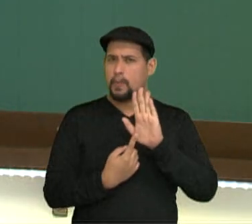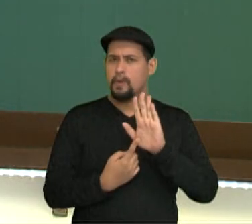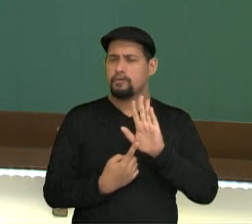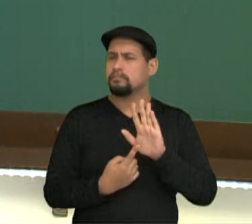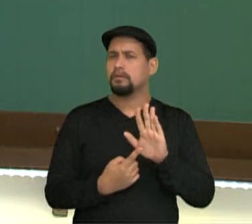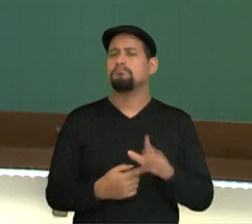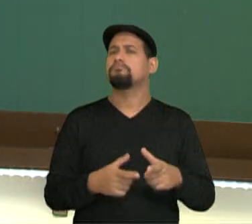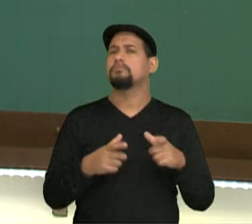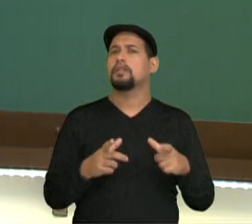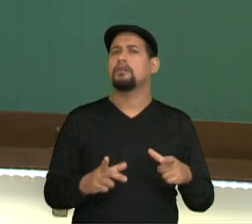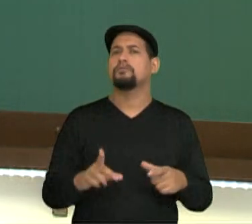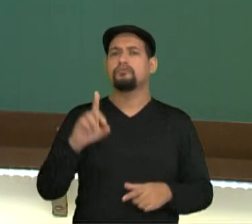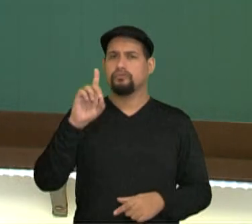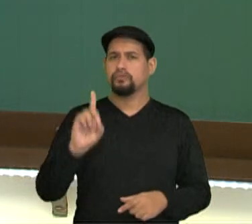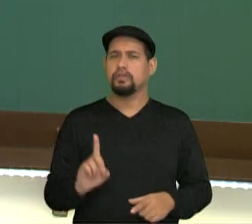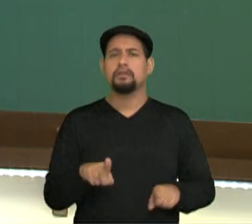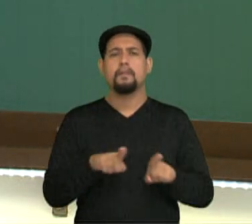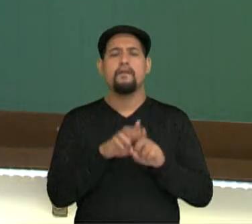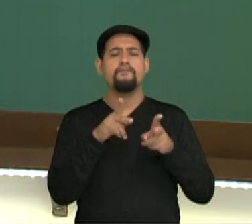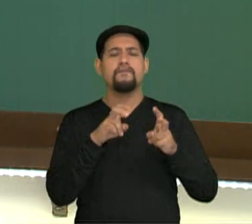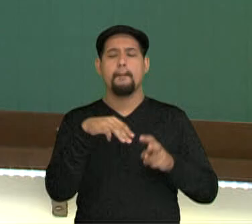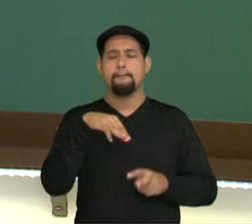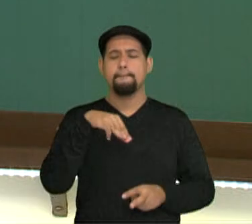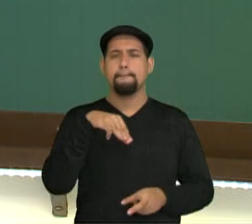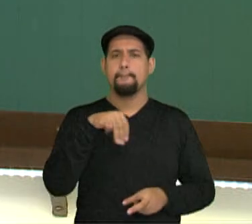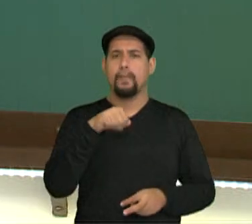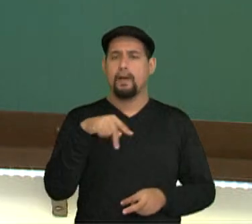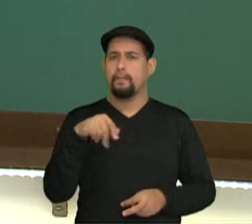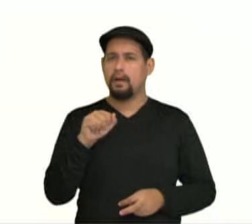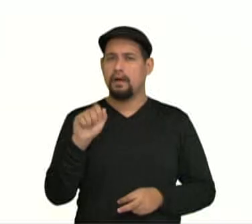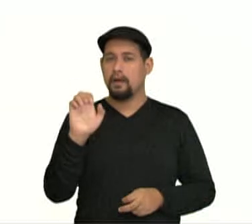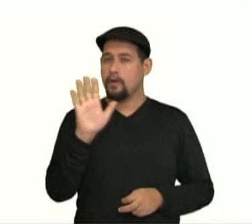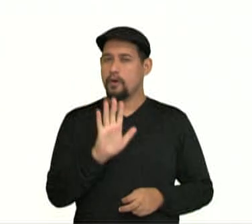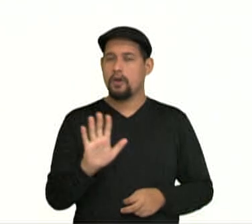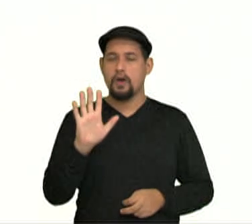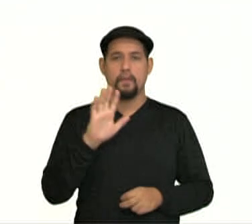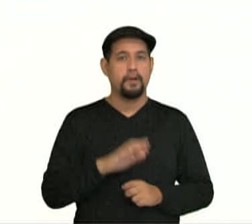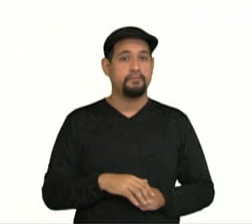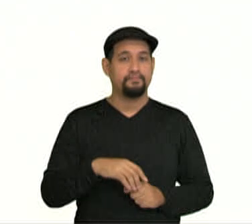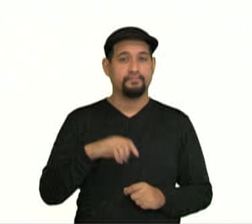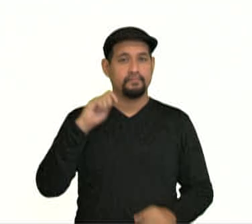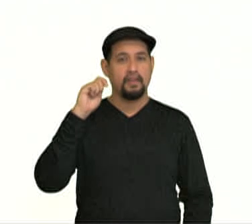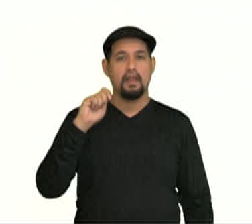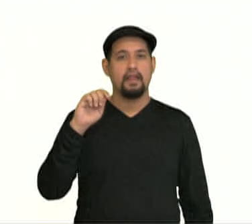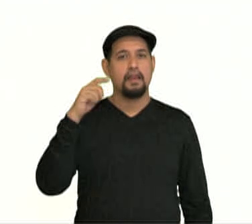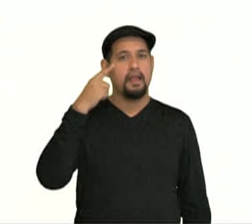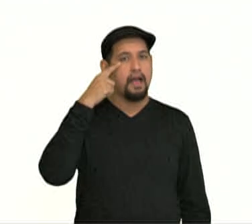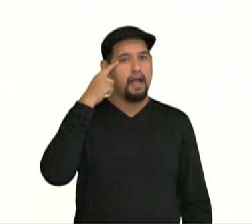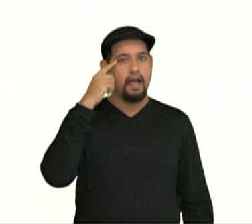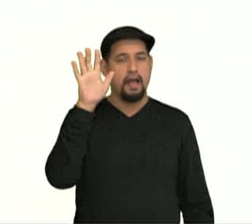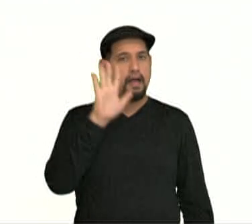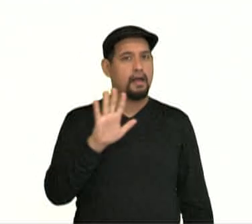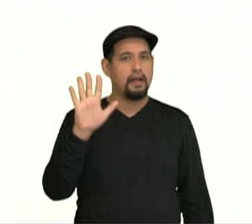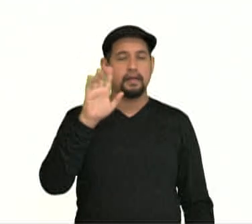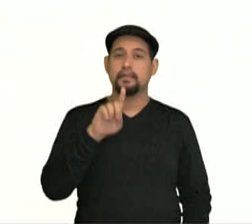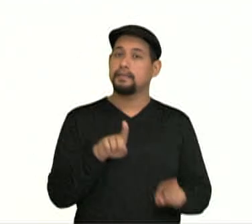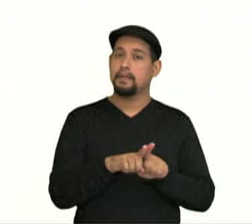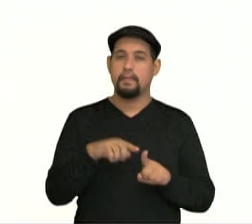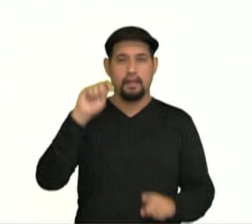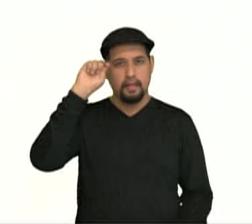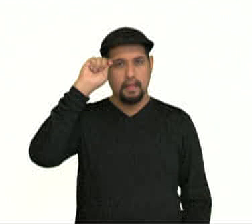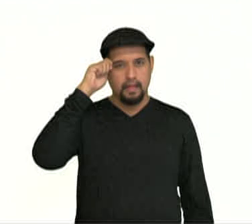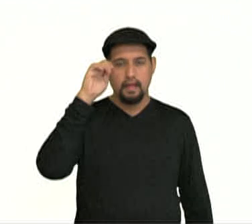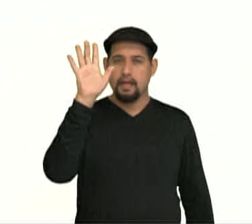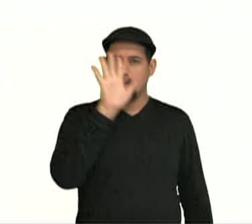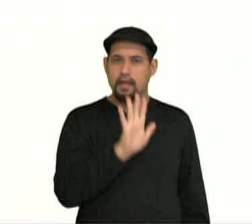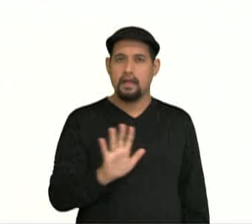tela, você vai ver ali o mapa da Europa, da Ásia e uma parte do continente africano, aonde nós temos